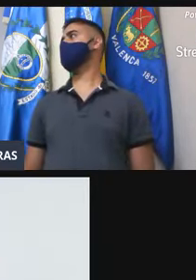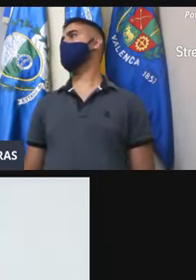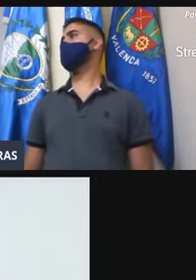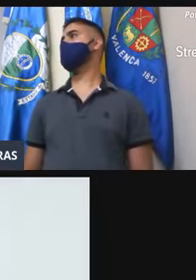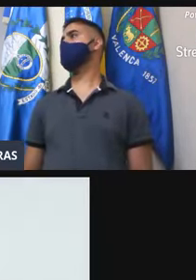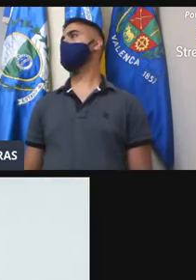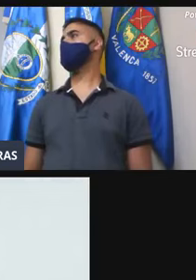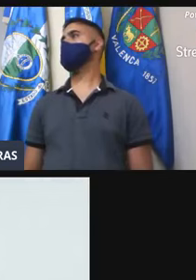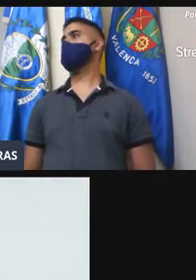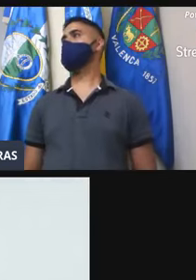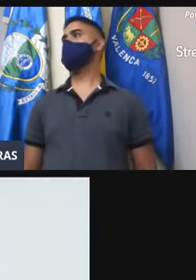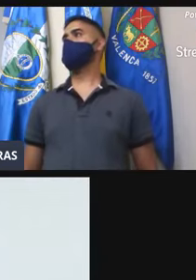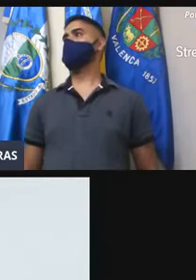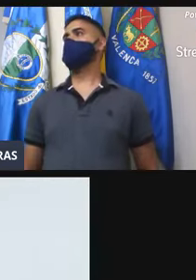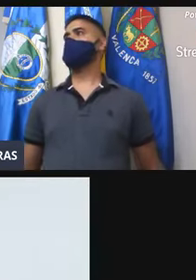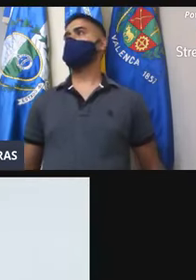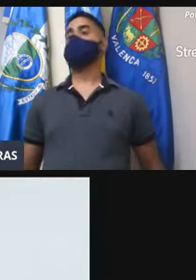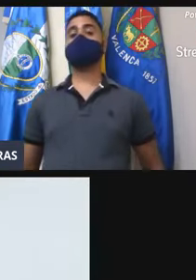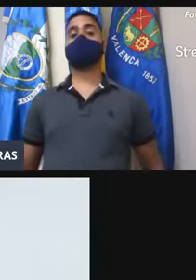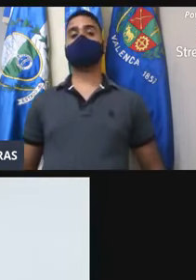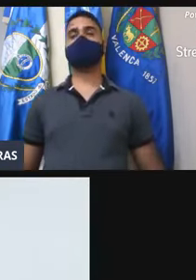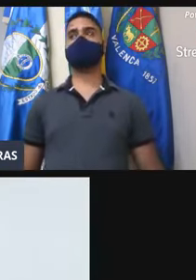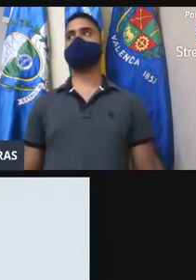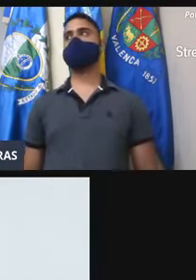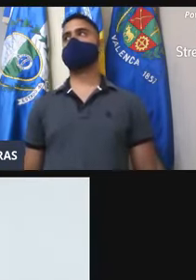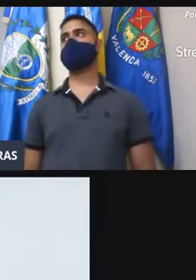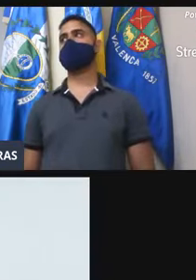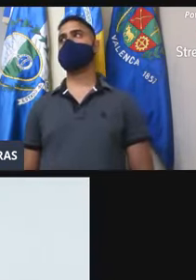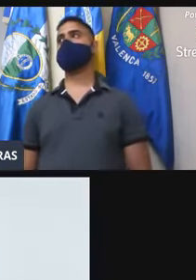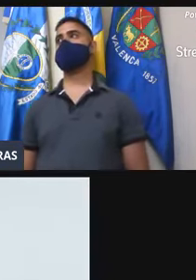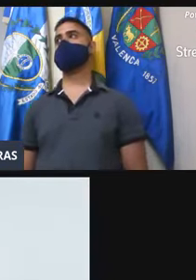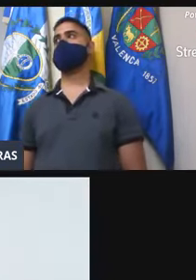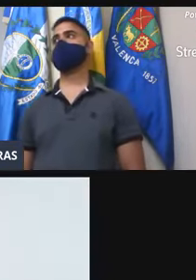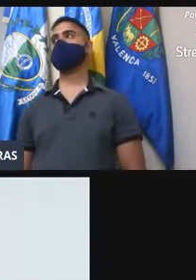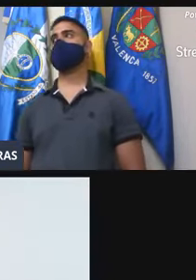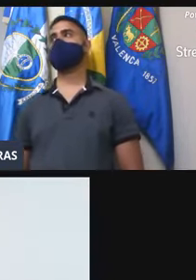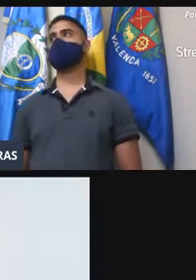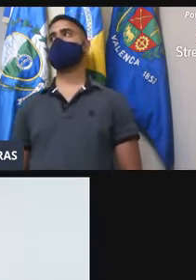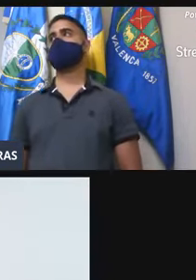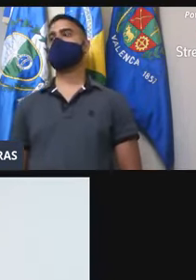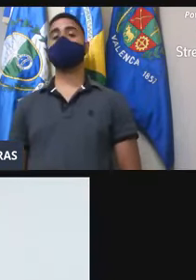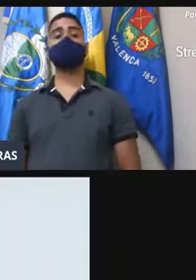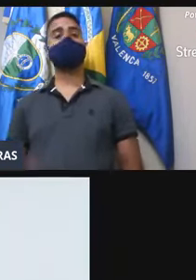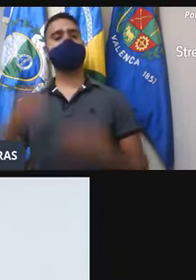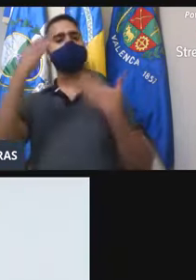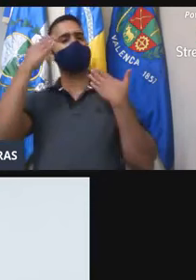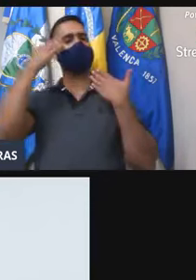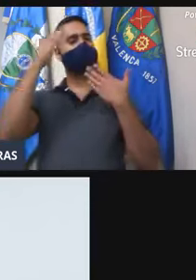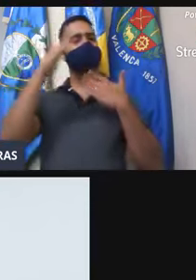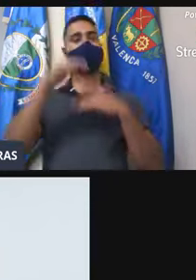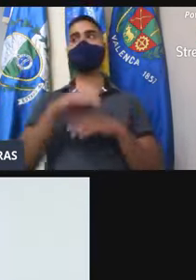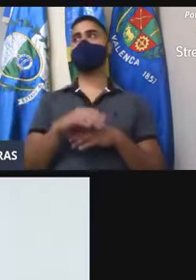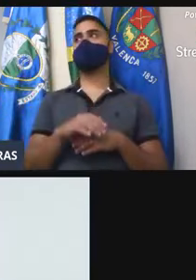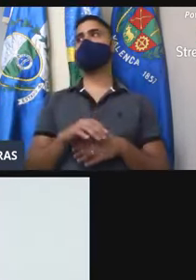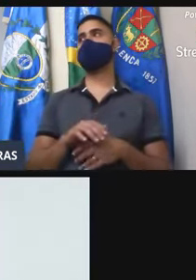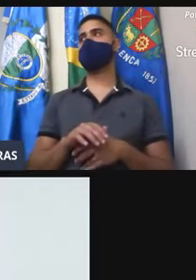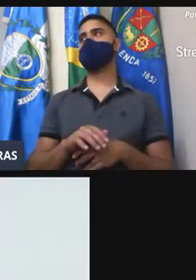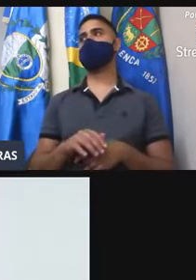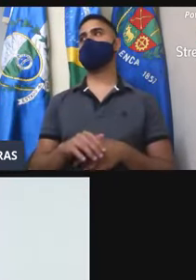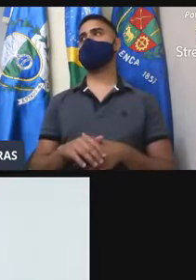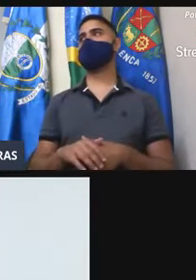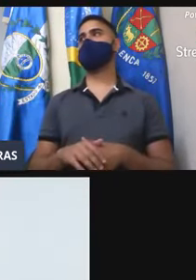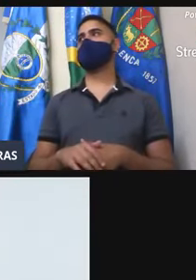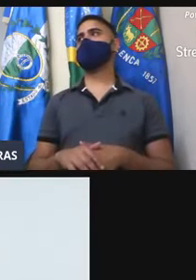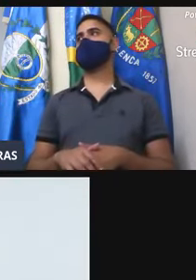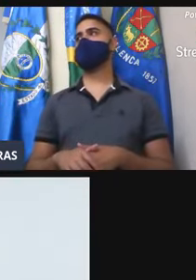Vereador Silvio Rogério Furtado da Graça. Obrigado, presidente. Obrigado, professor. Nossa transmissão amanhã às